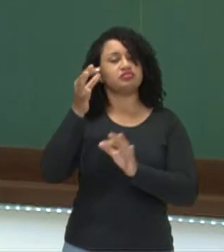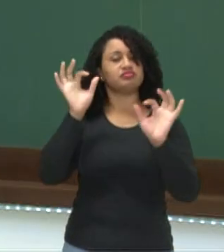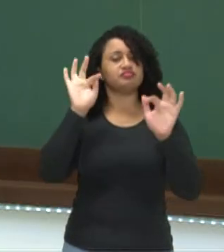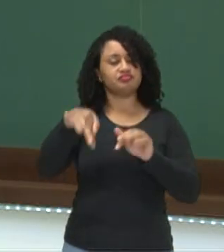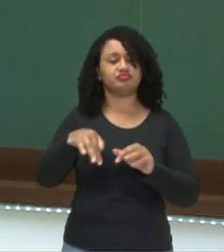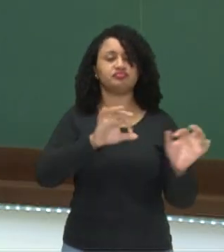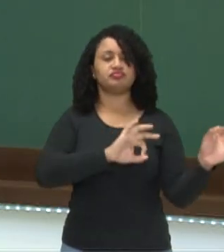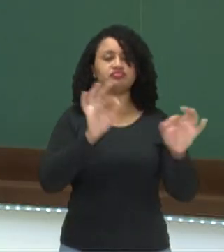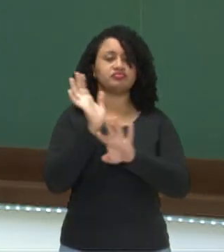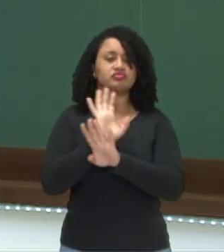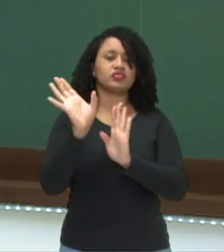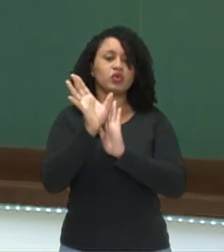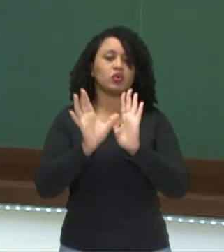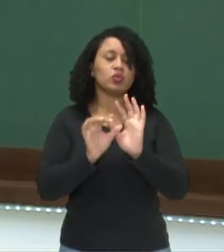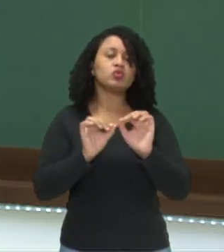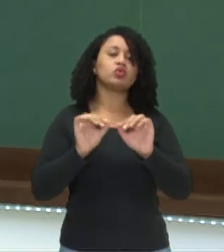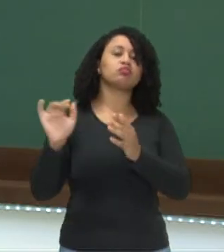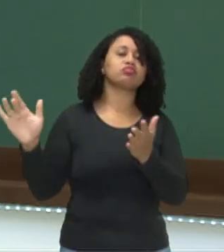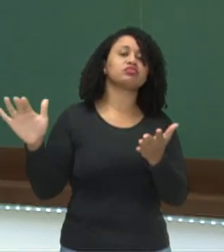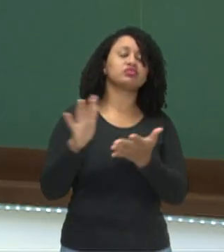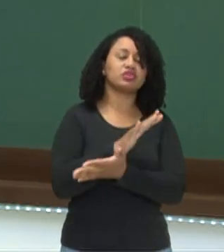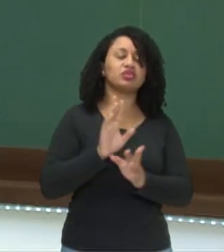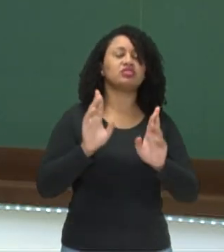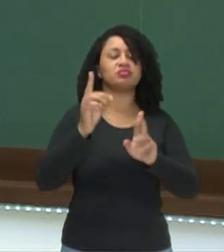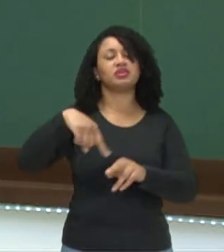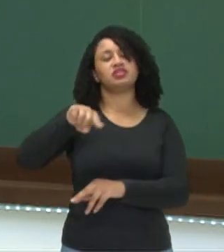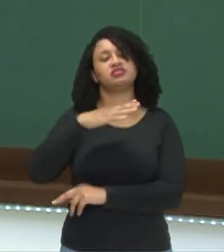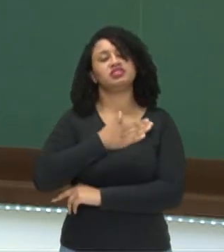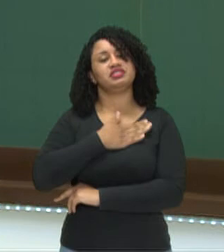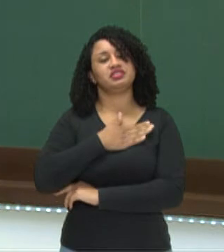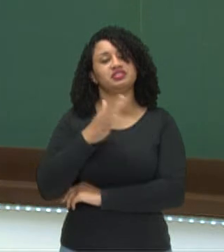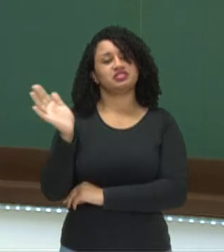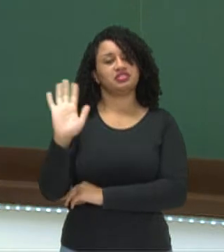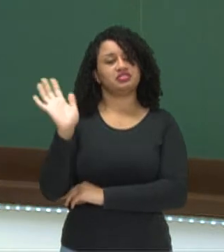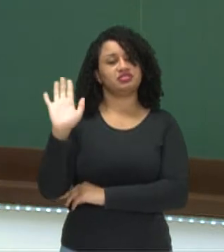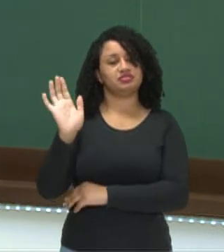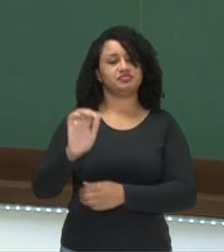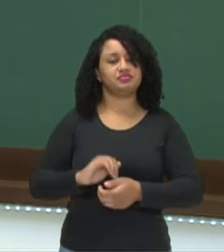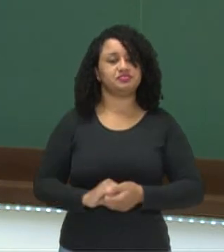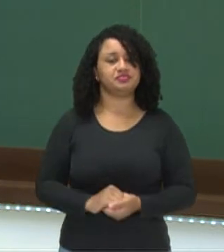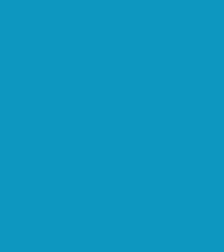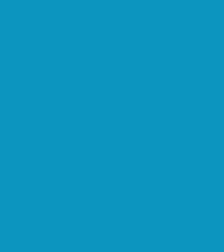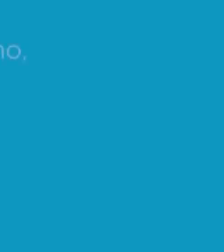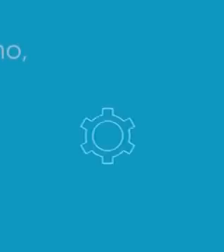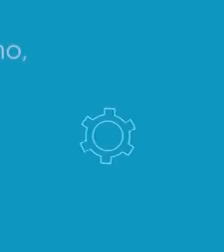Nesse vídeo nós falamos sobre o Holocausto. Espero que vocês tenham gostado. Até breve!